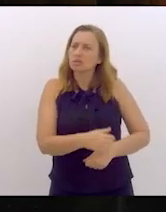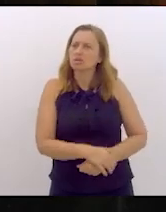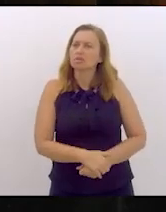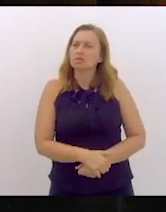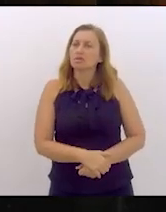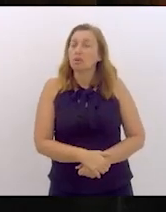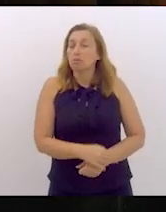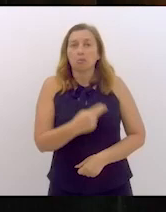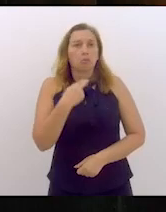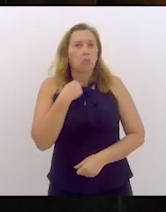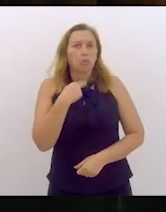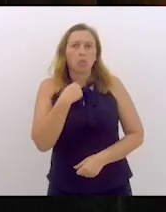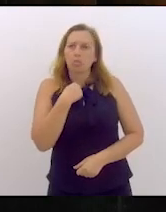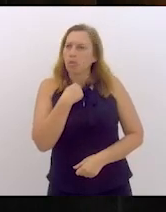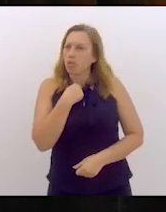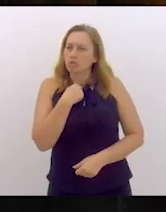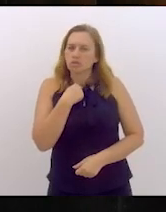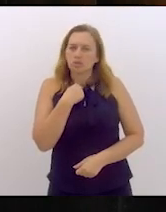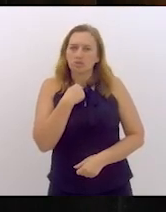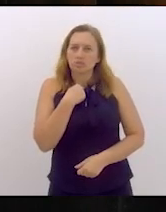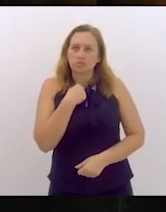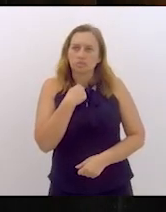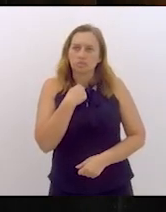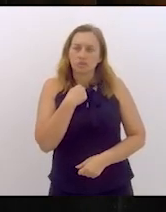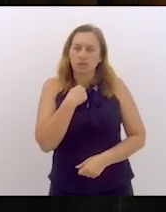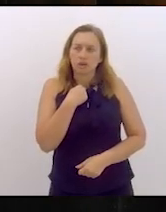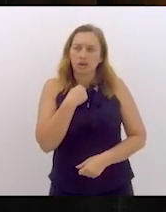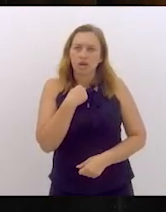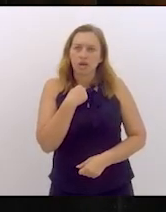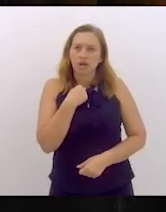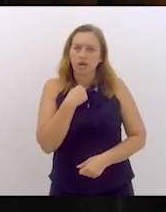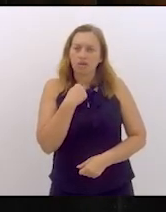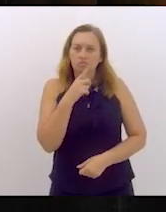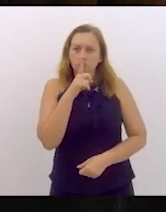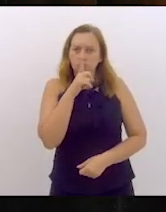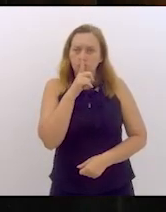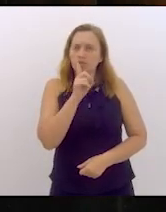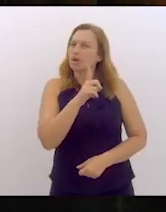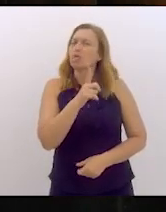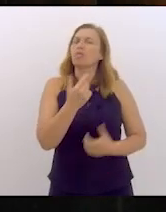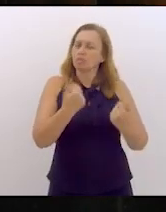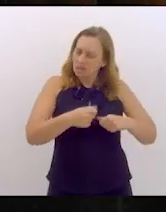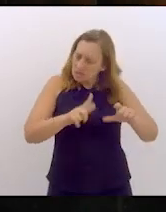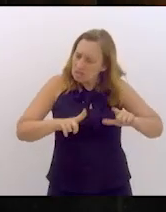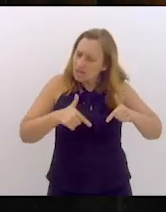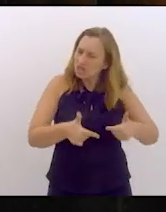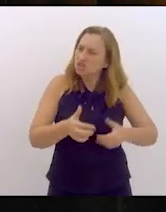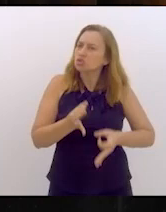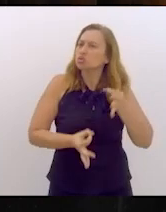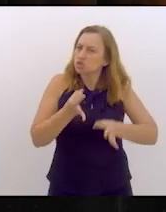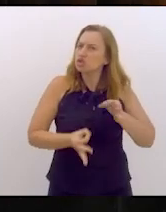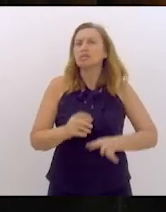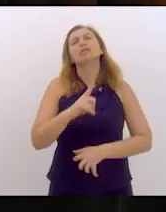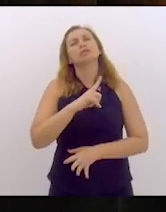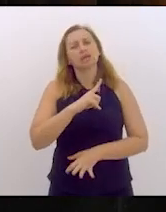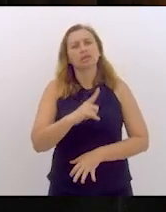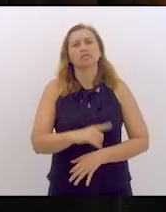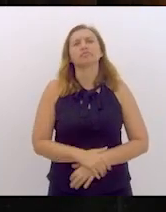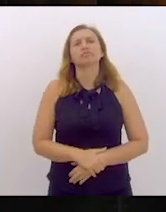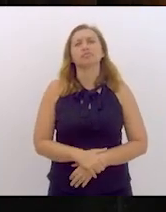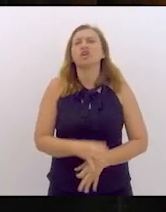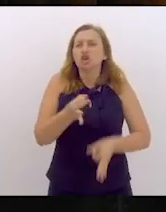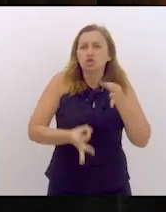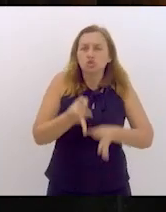isto não pode ficar impune Tem que haver justiça e justiça